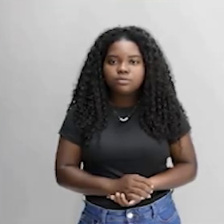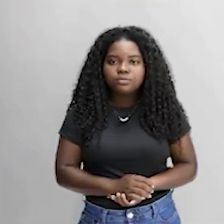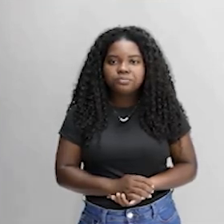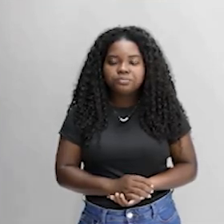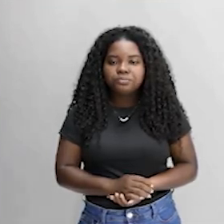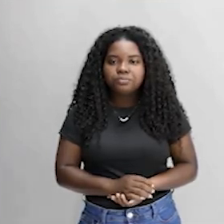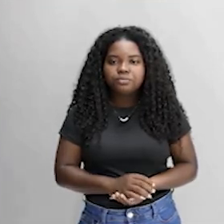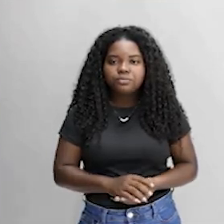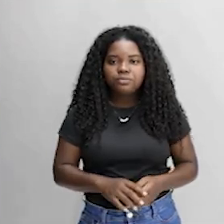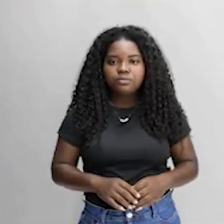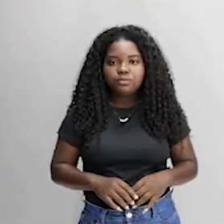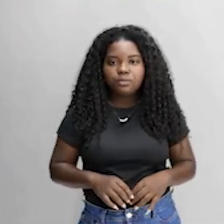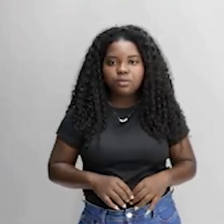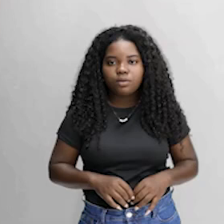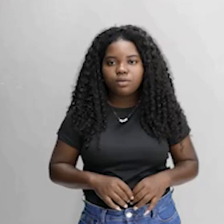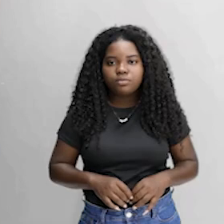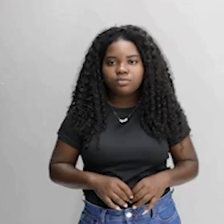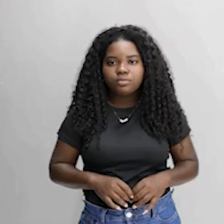além,